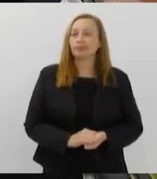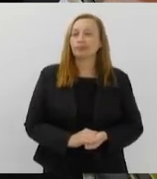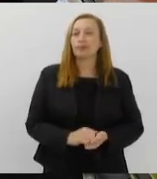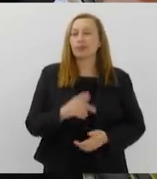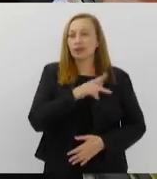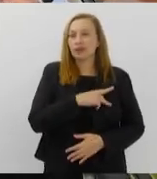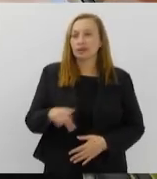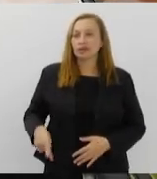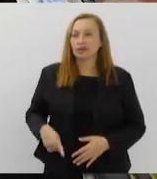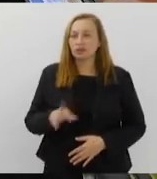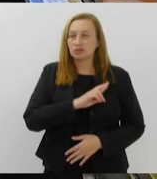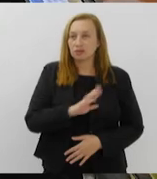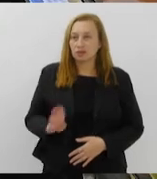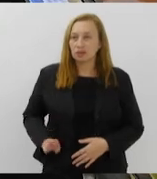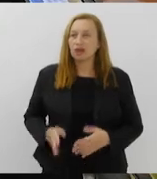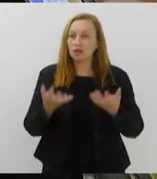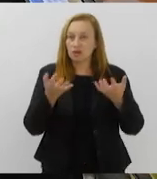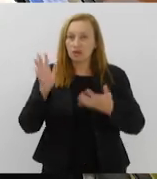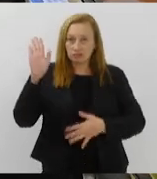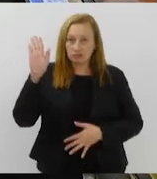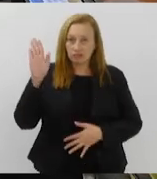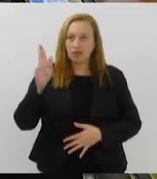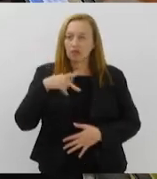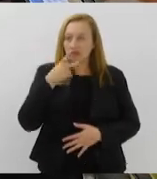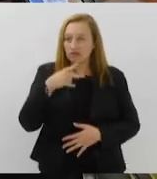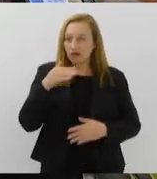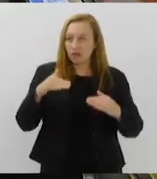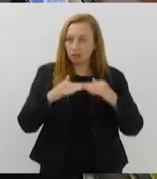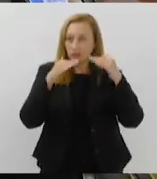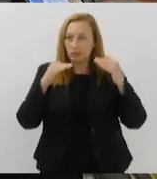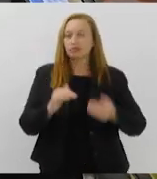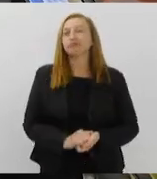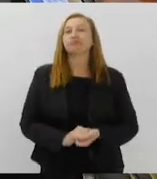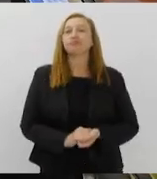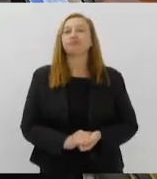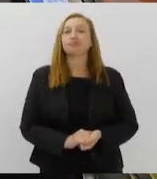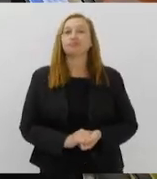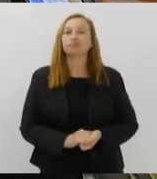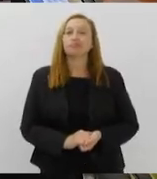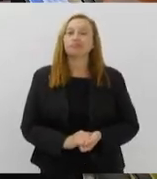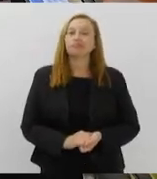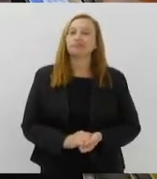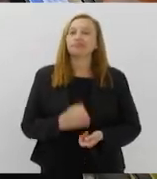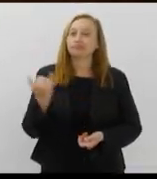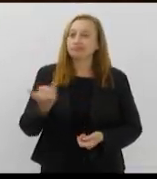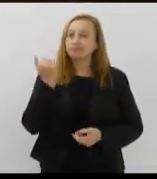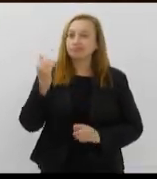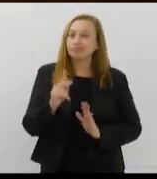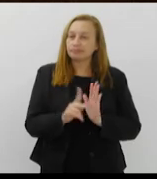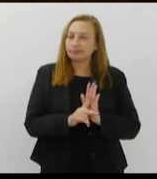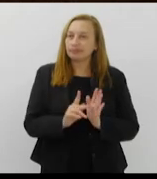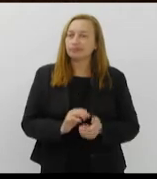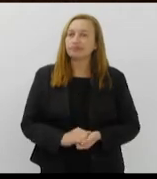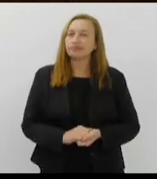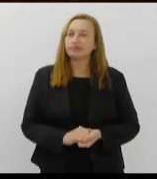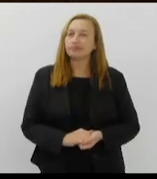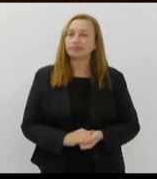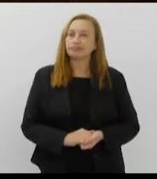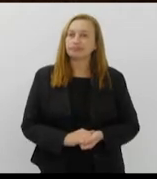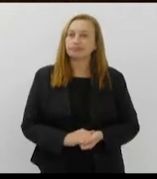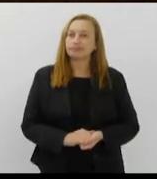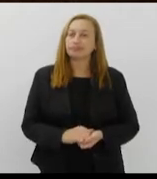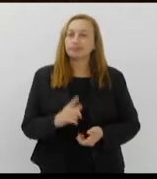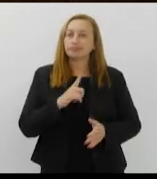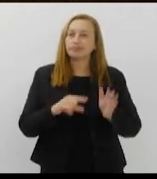Presidente Bacelar, também quero demonstrar meu apoio para esse projeto, muito importante, porque nós temos